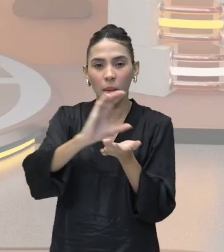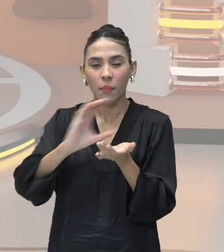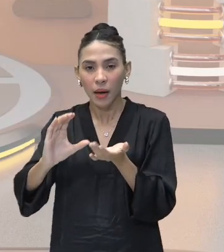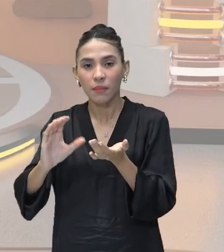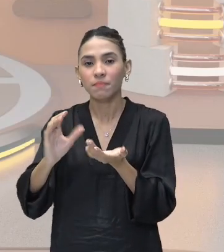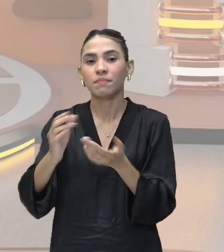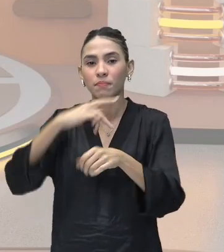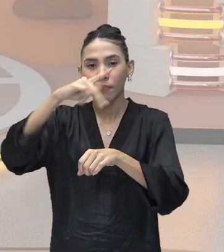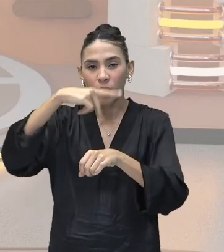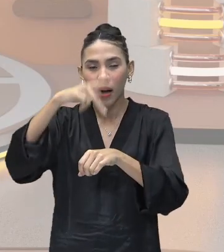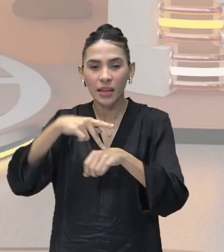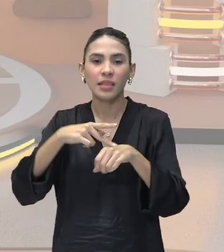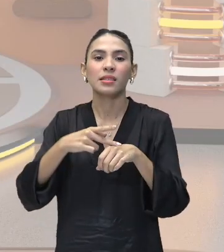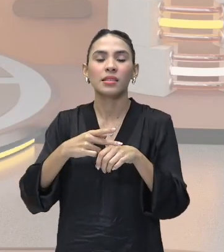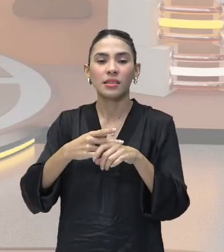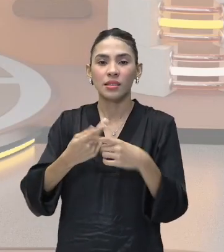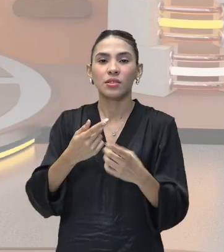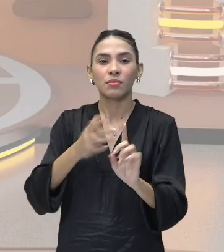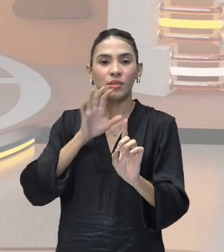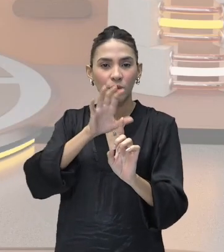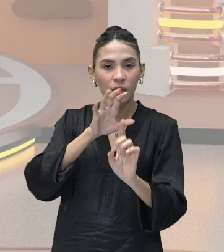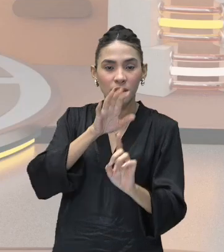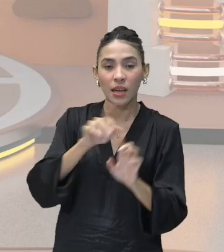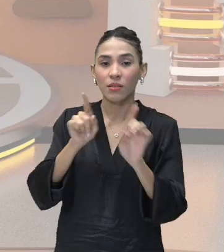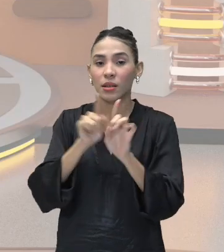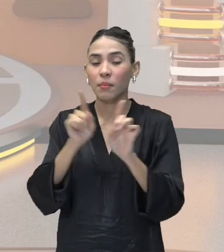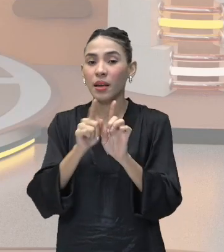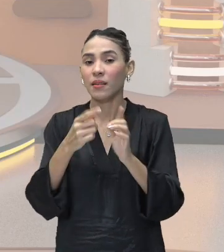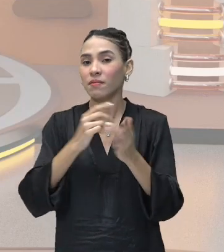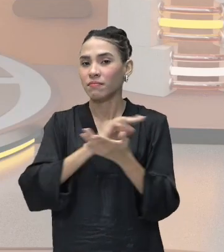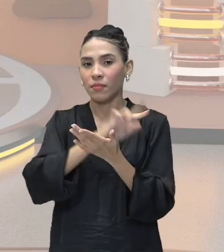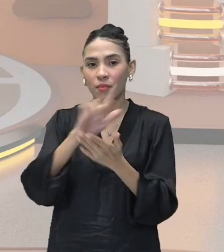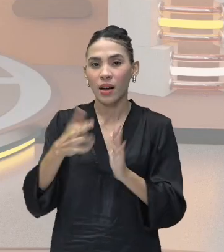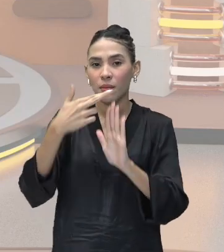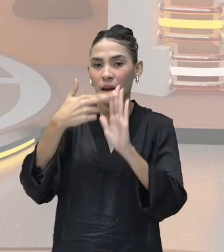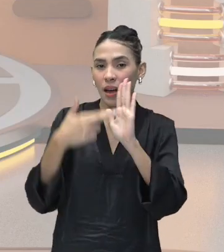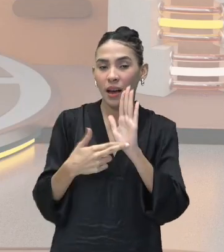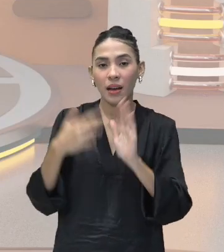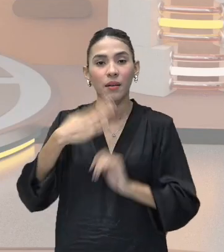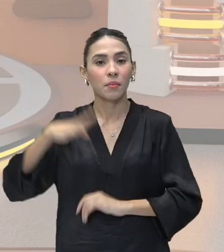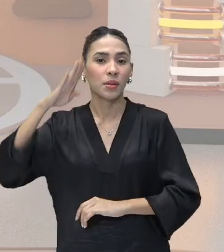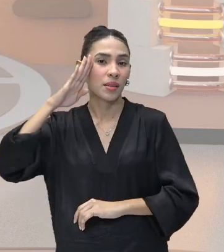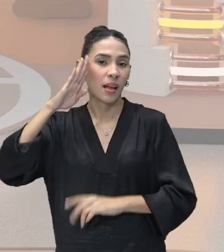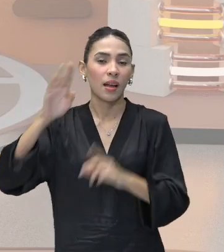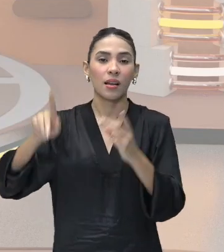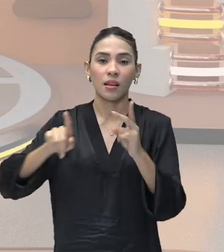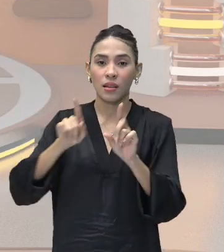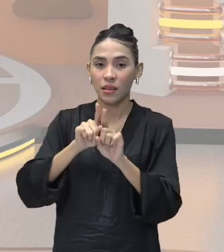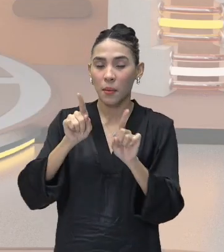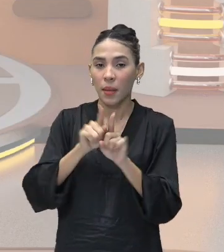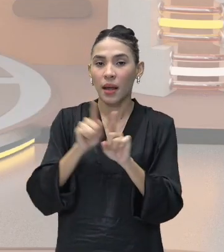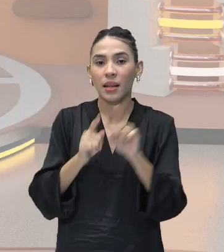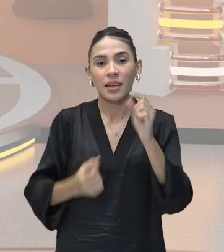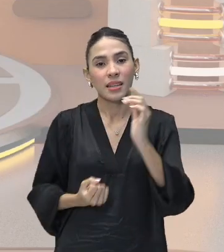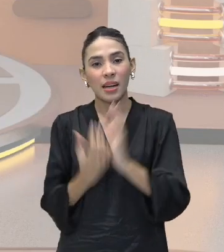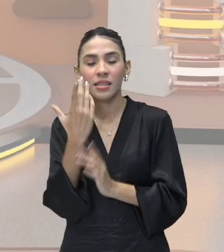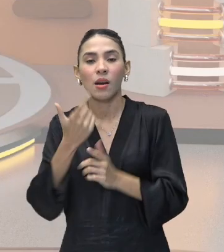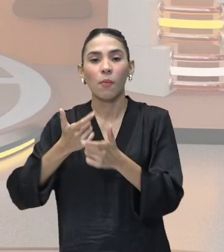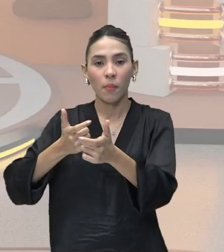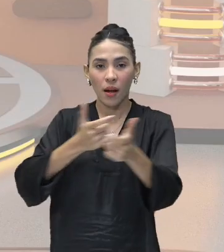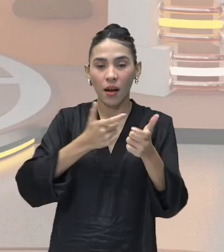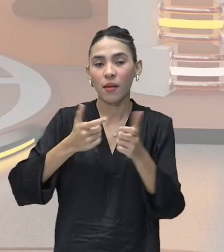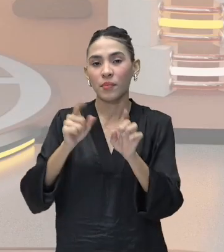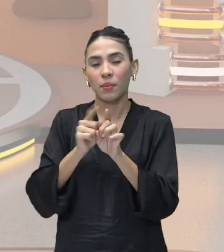foram afetados por ela, além de ter uma série de restrições, né, como, por exemplo, militar, produção de armamentos e outras